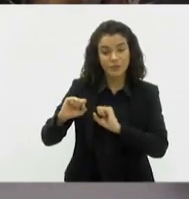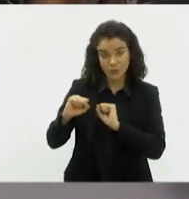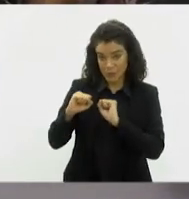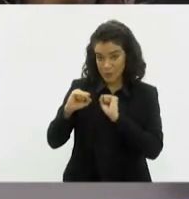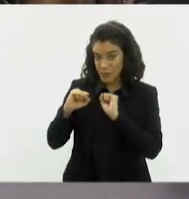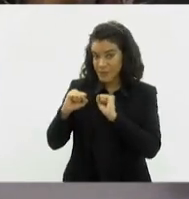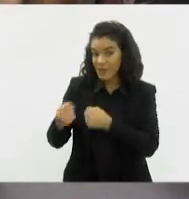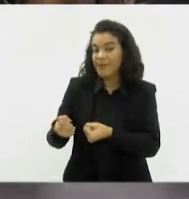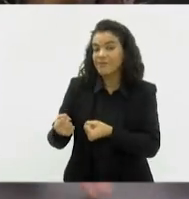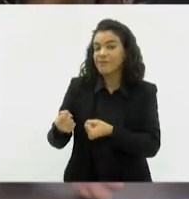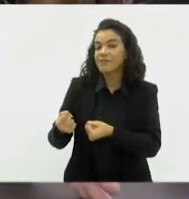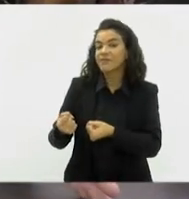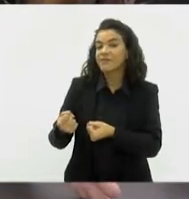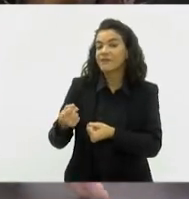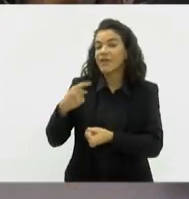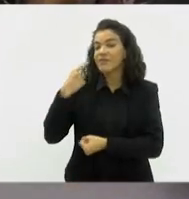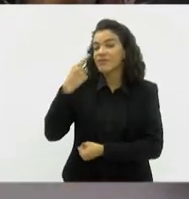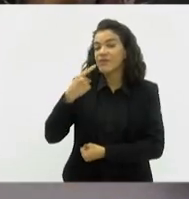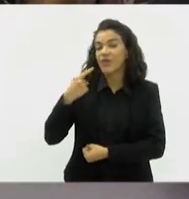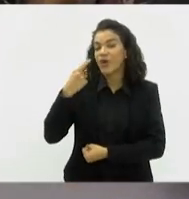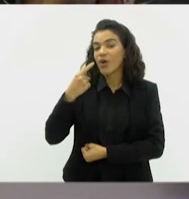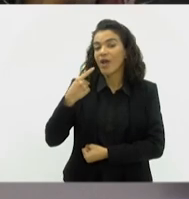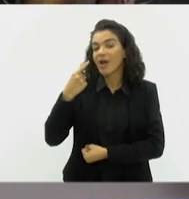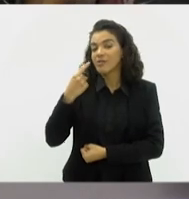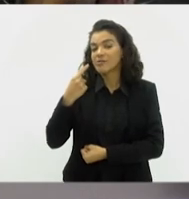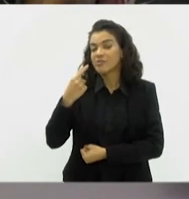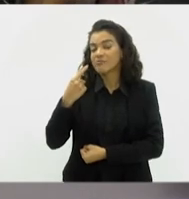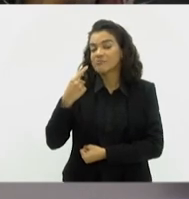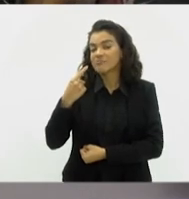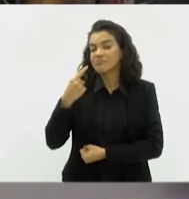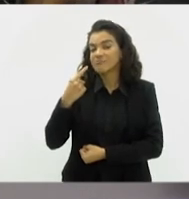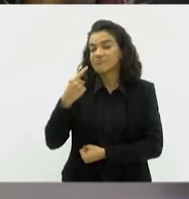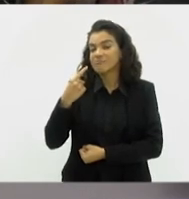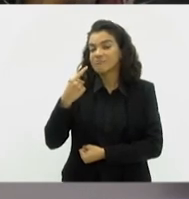defensor do ativismo que